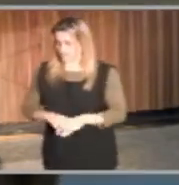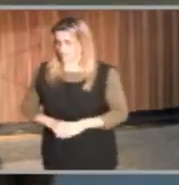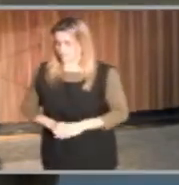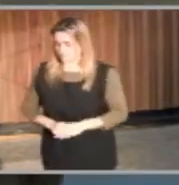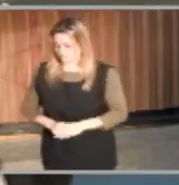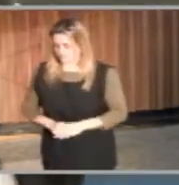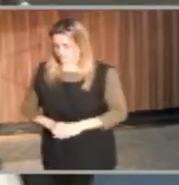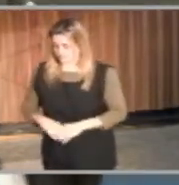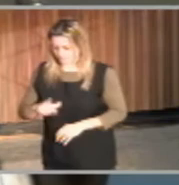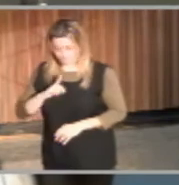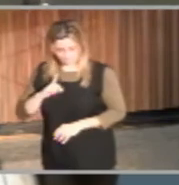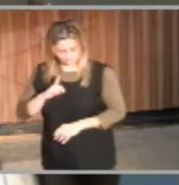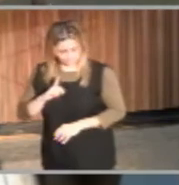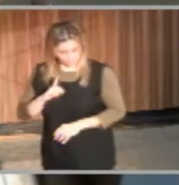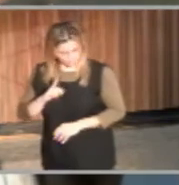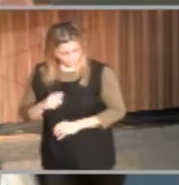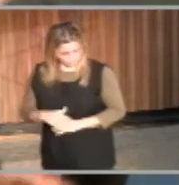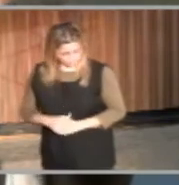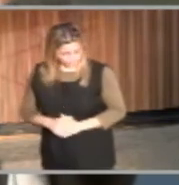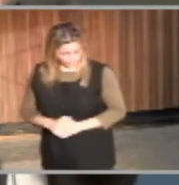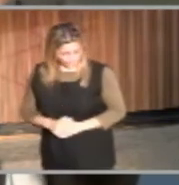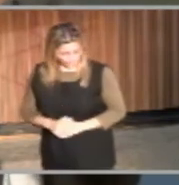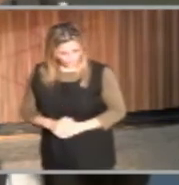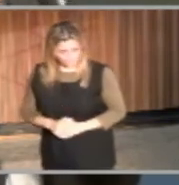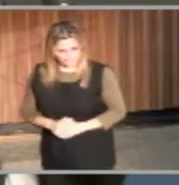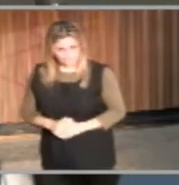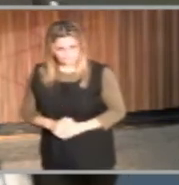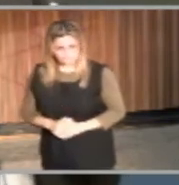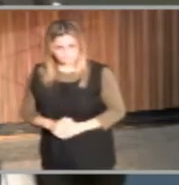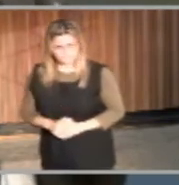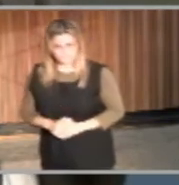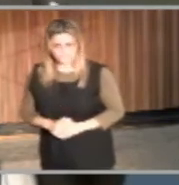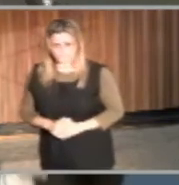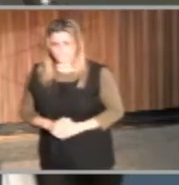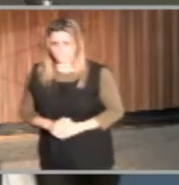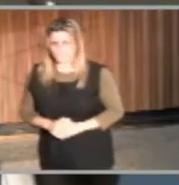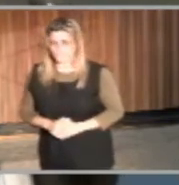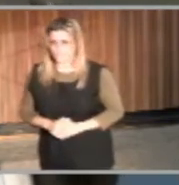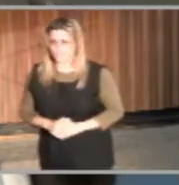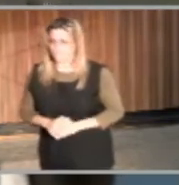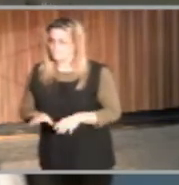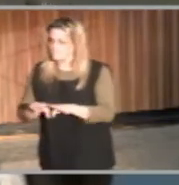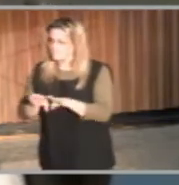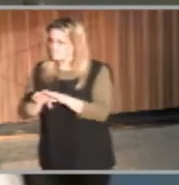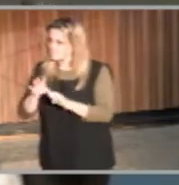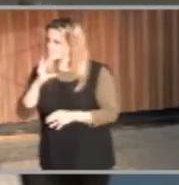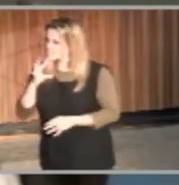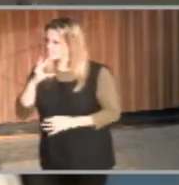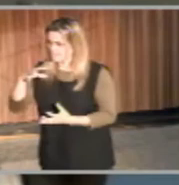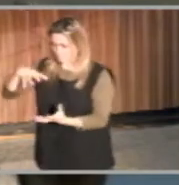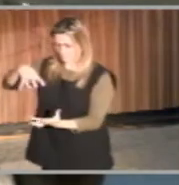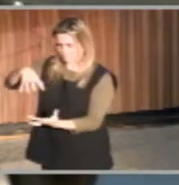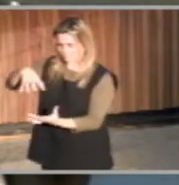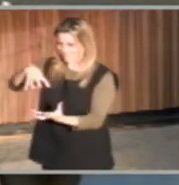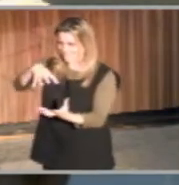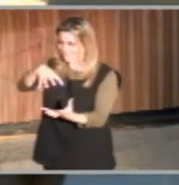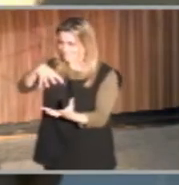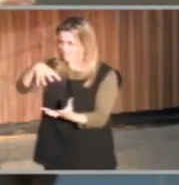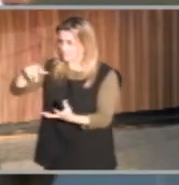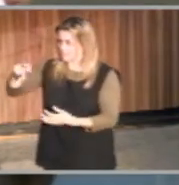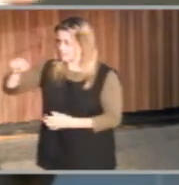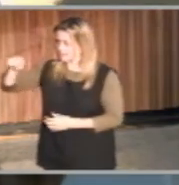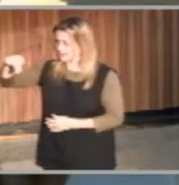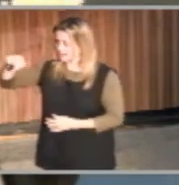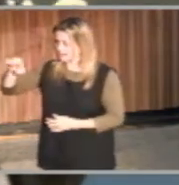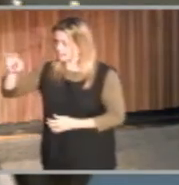uma doação lá ali fora de panetone. Sabe aquele panetone trufado que quando você abre